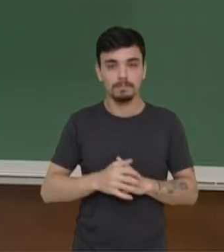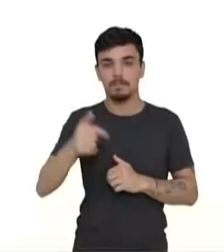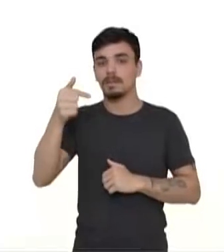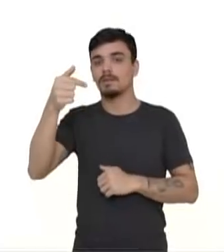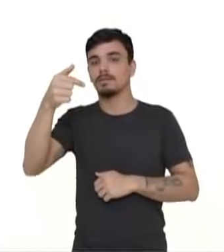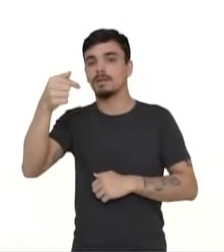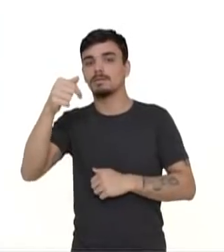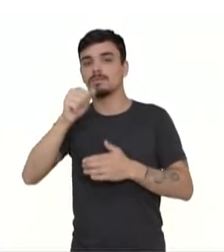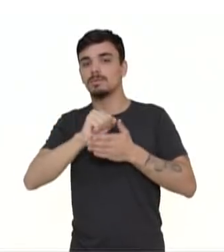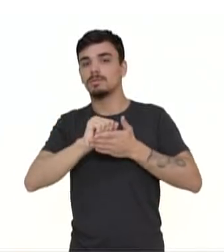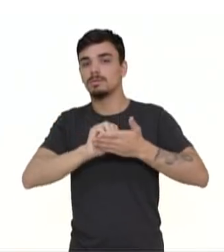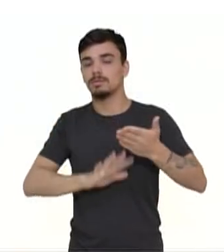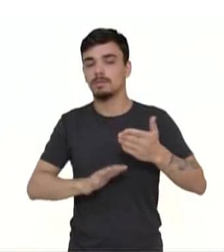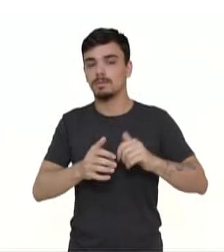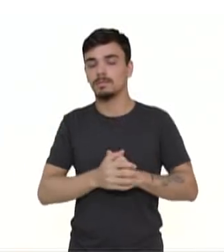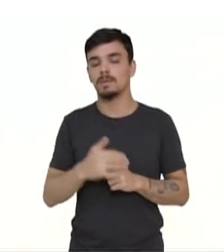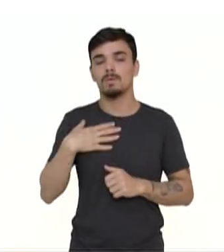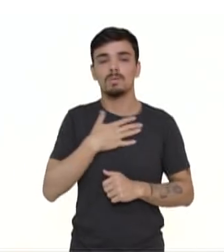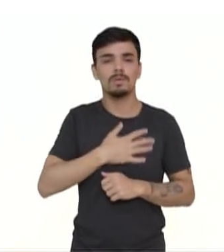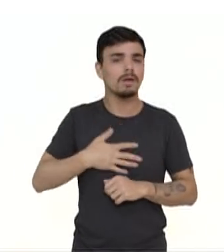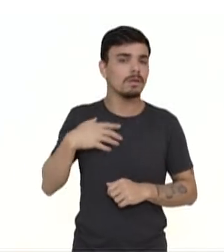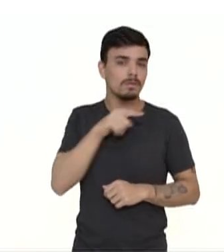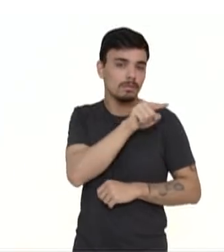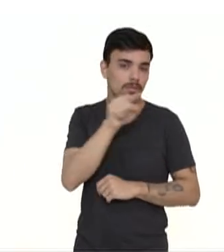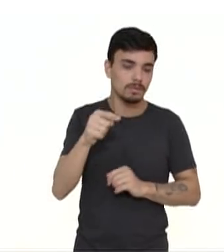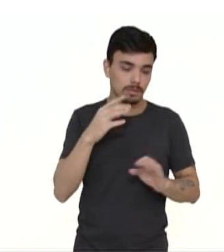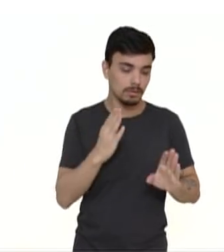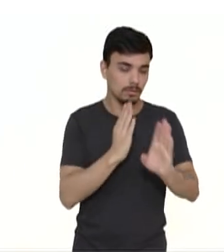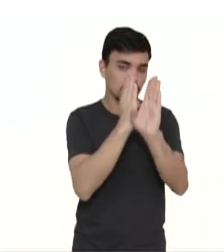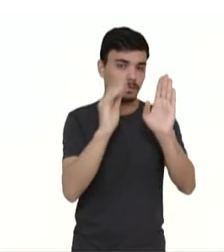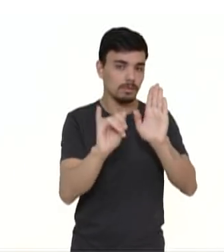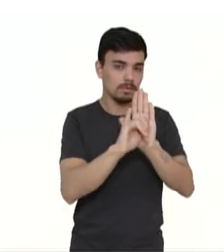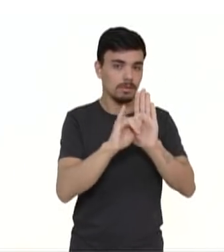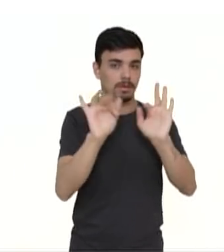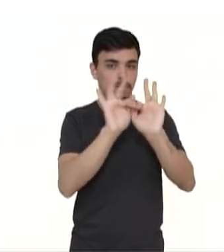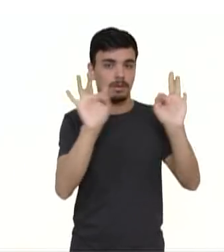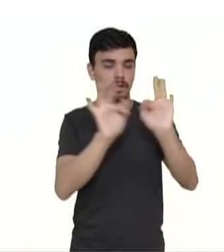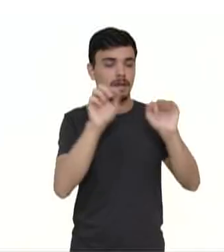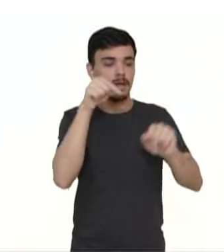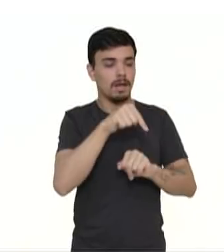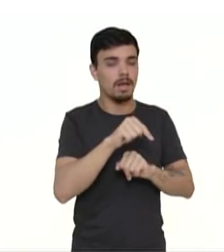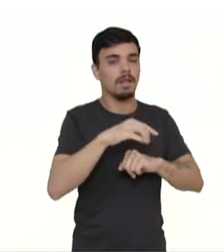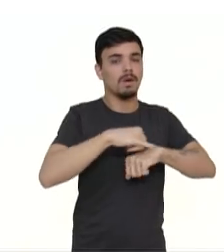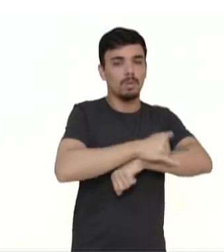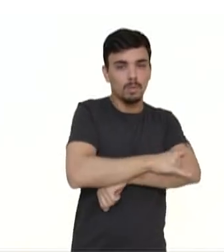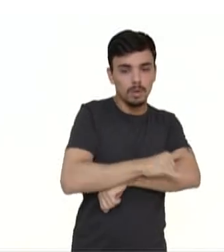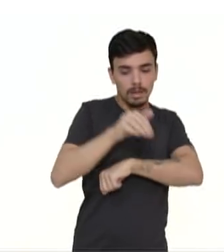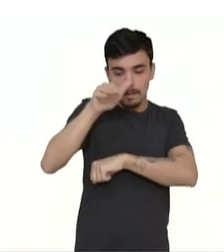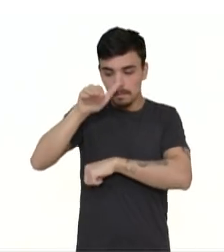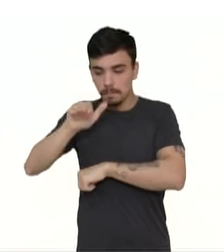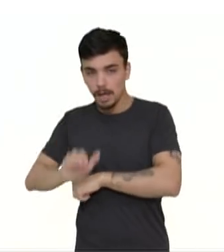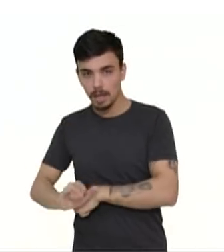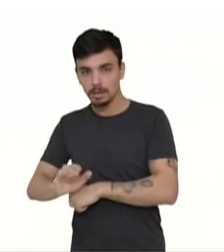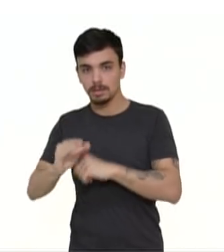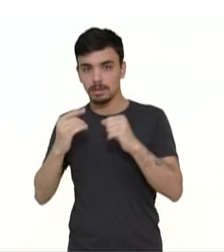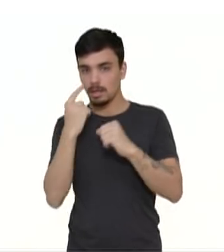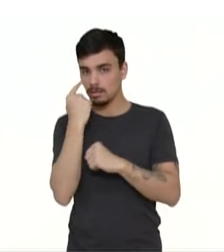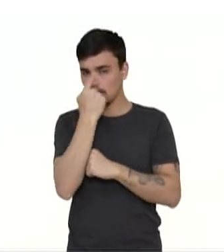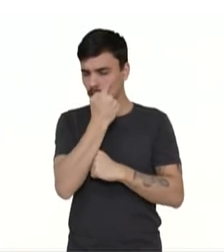7º exercício. Gostaria que vocês identificassem na frase: ela era gorda, baixa, sardenta e de